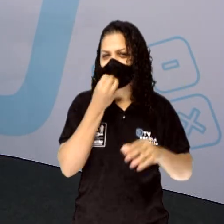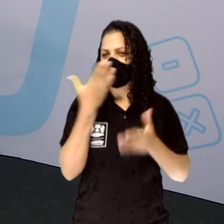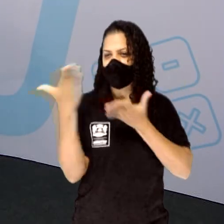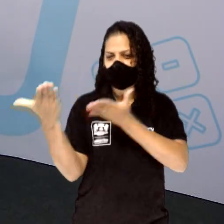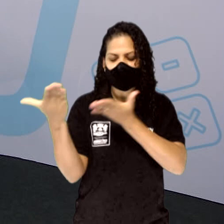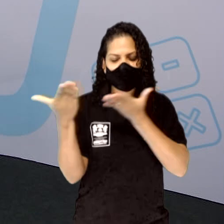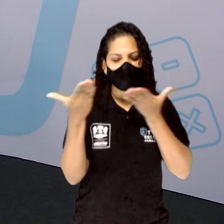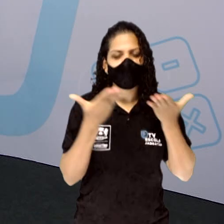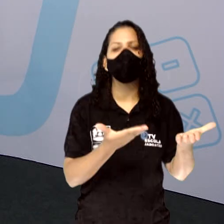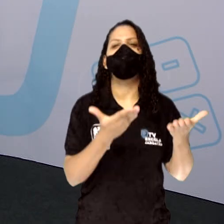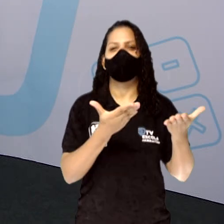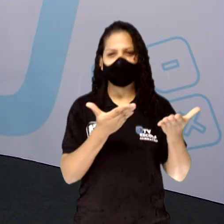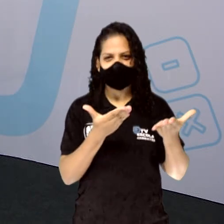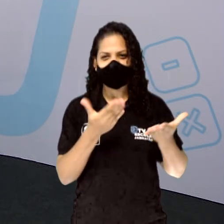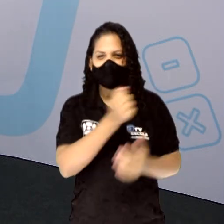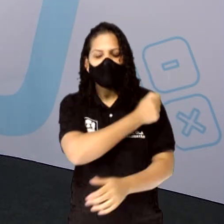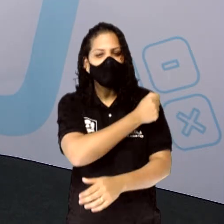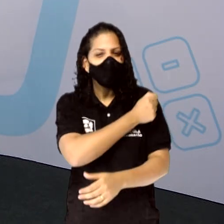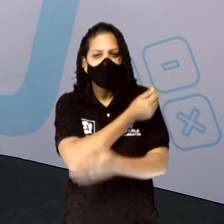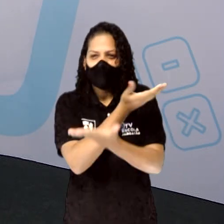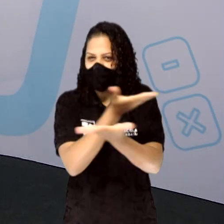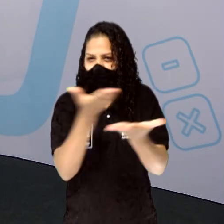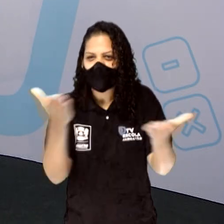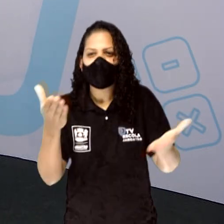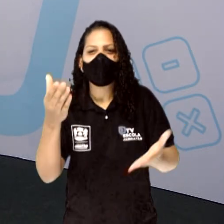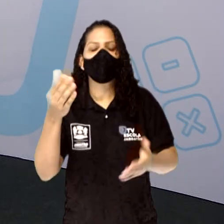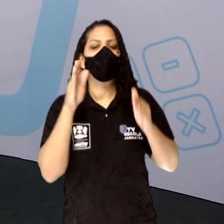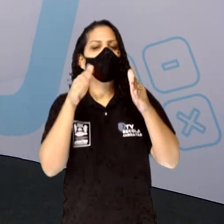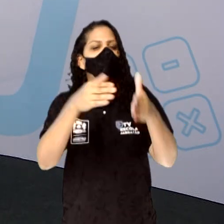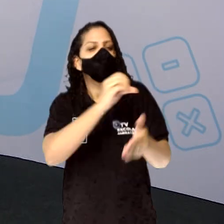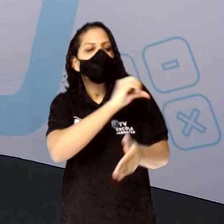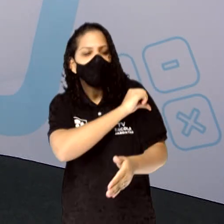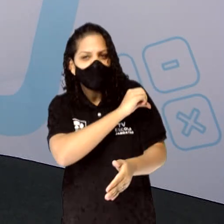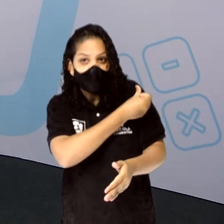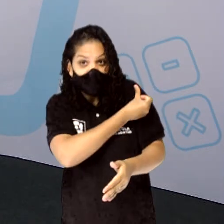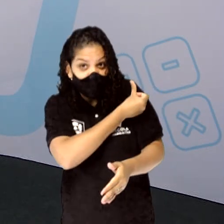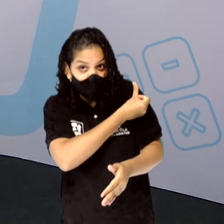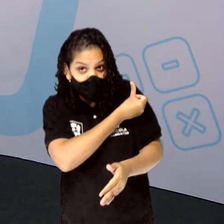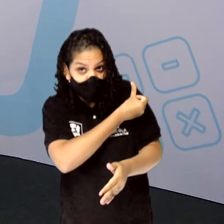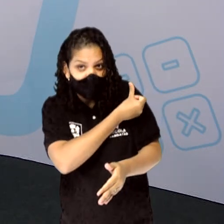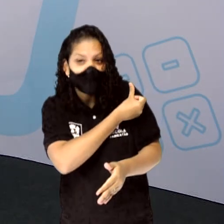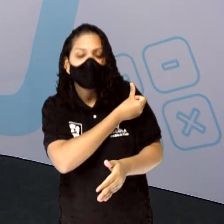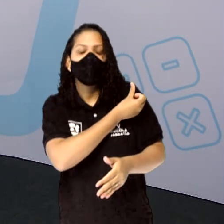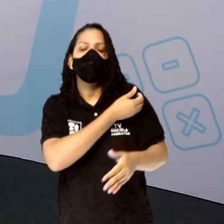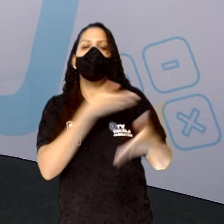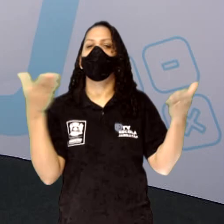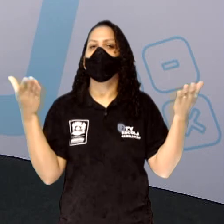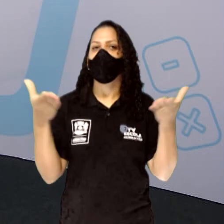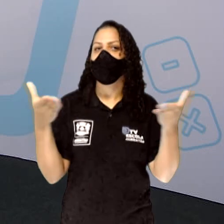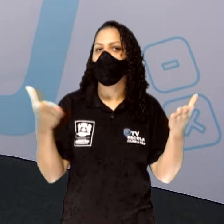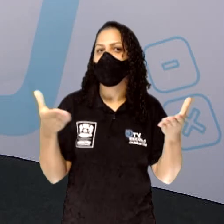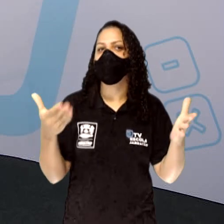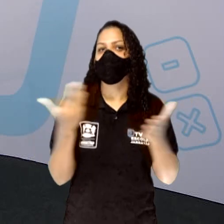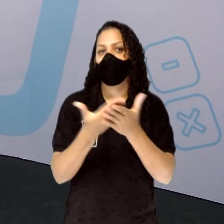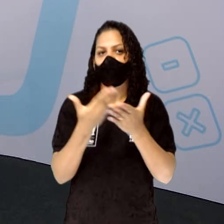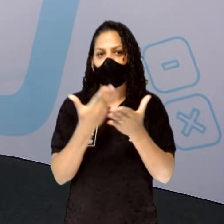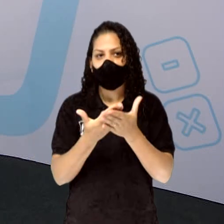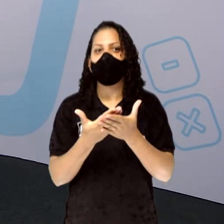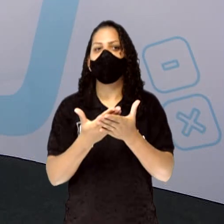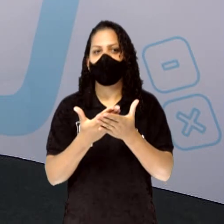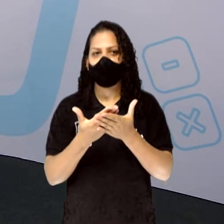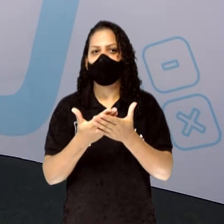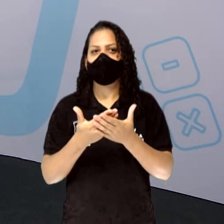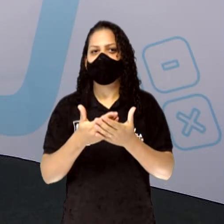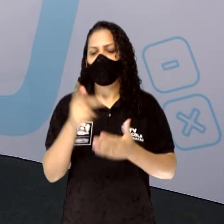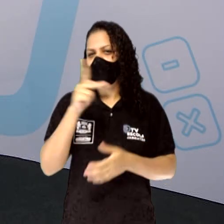Hello! Sejam bem-vindos, alunas e alunos dos sextos anos. Hoje a aula é sobre family e será comigo,